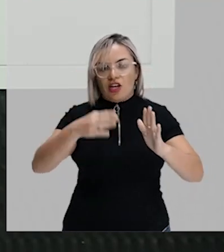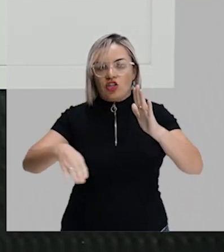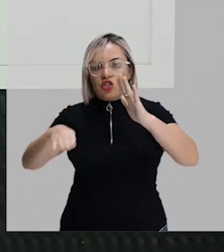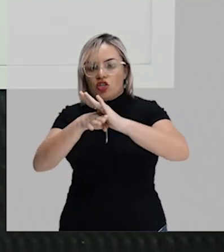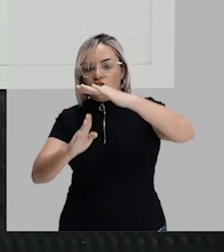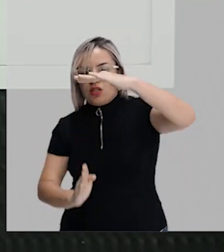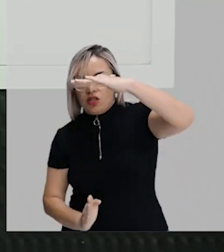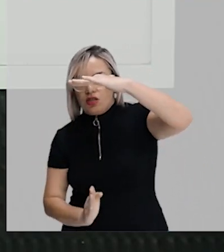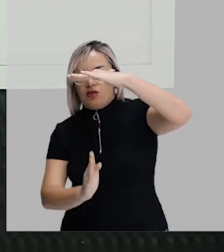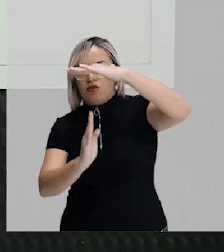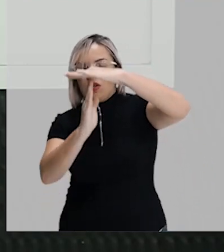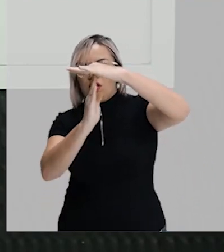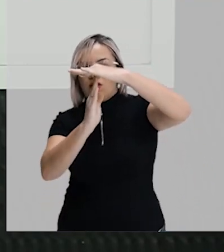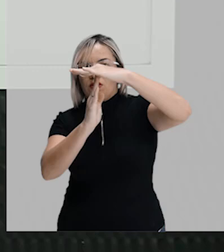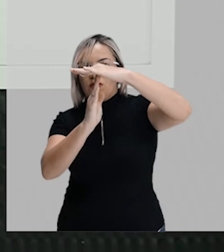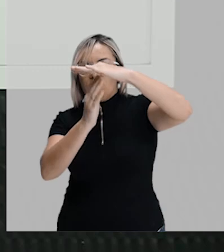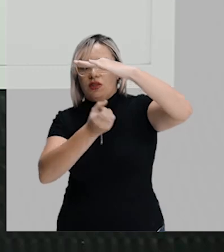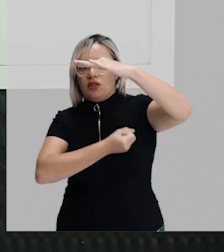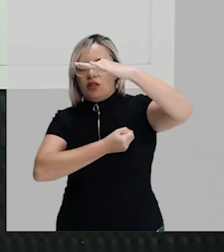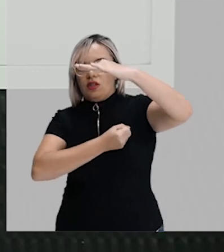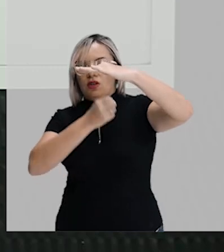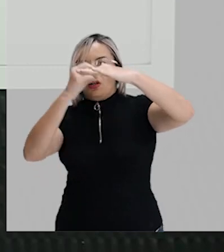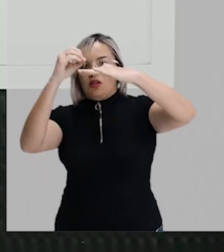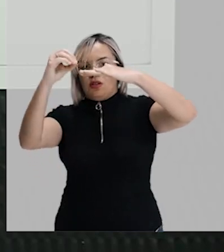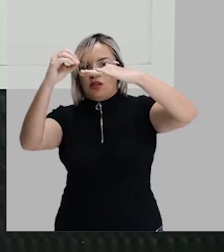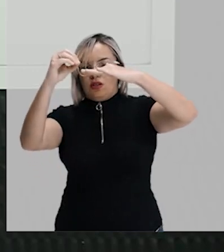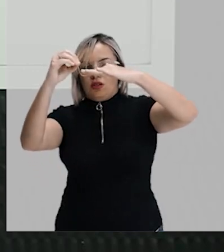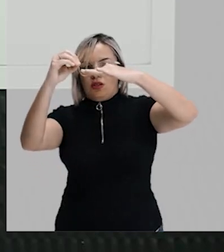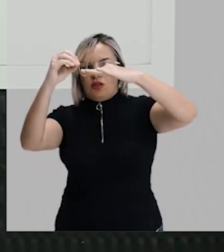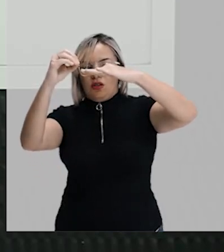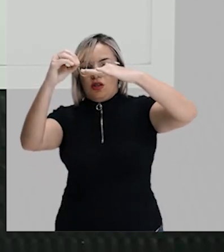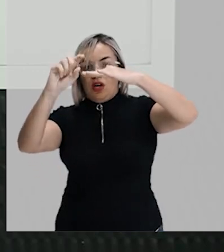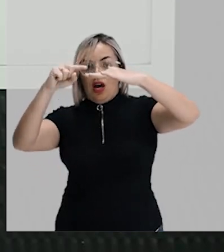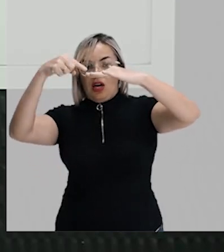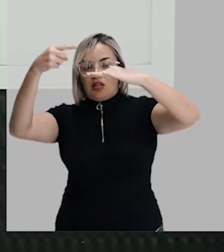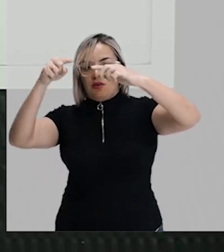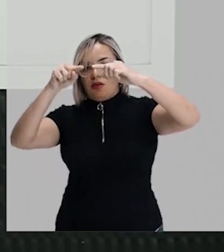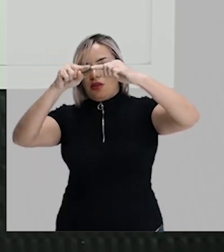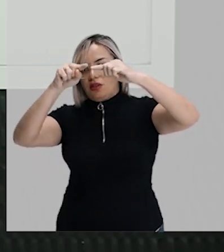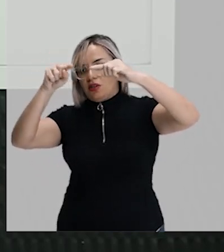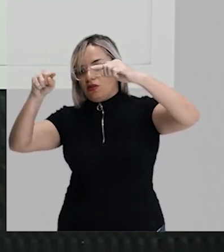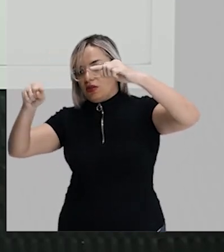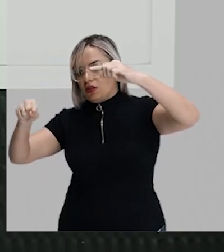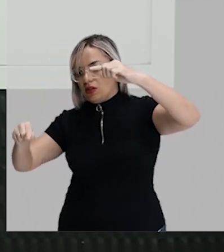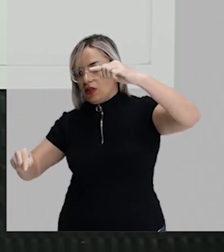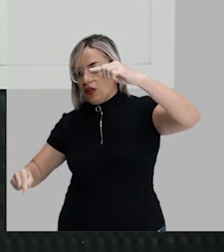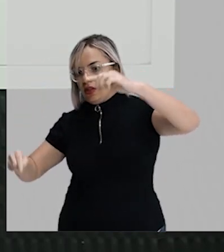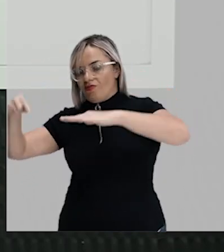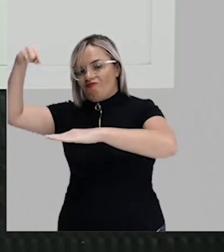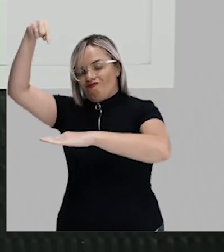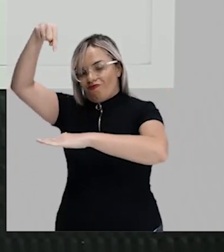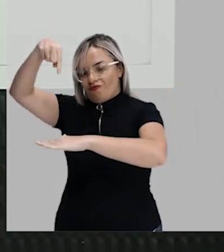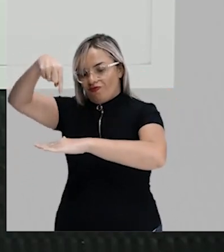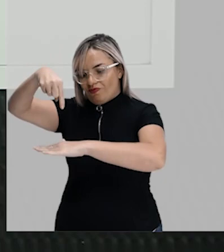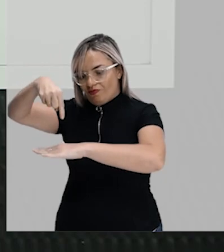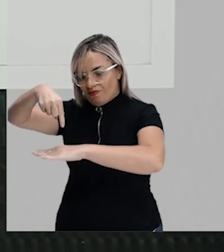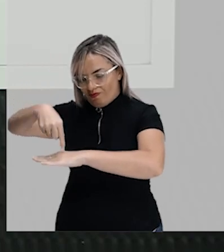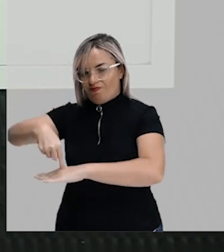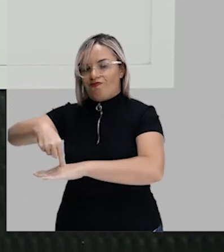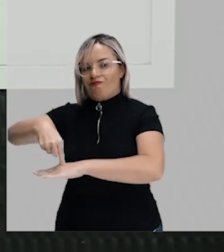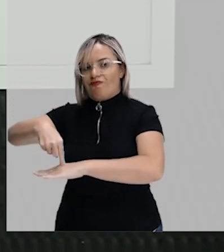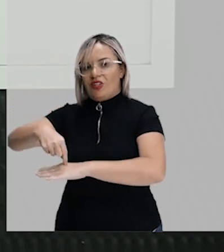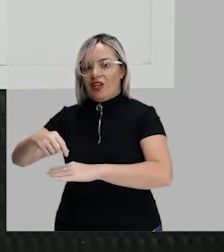ele começa a cair. E essa velocidade ela vai aumentar novamente. Certo? Então, ela